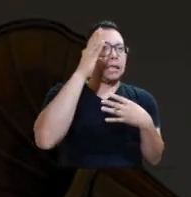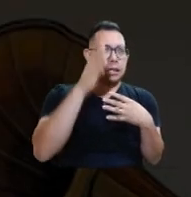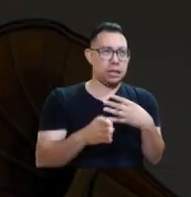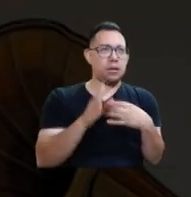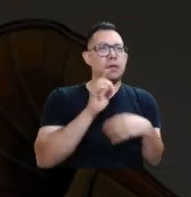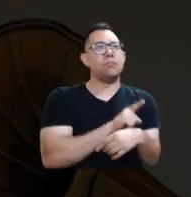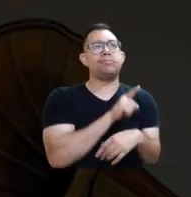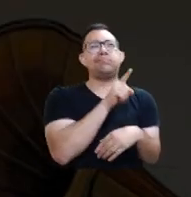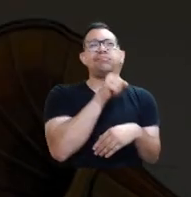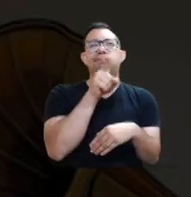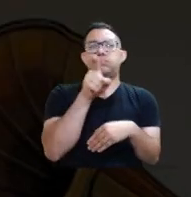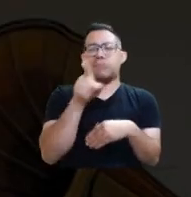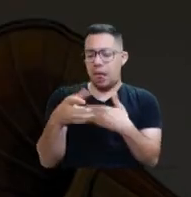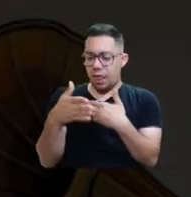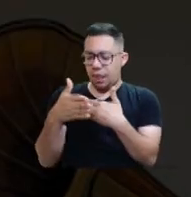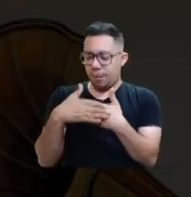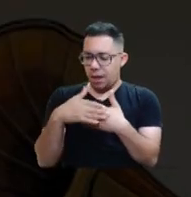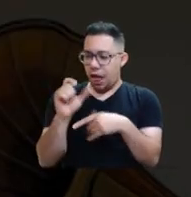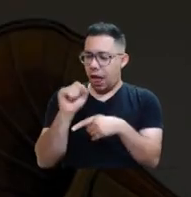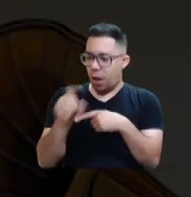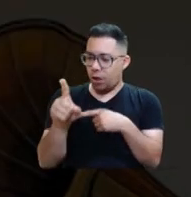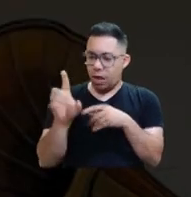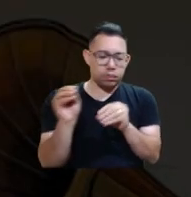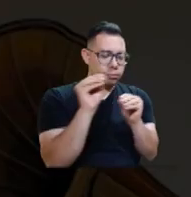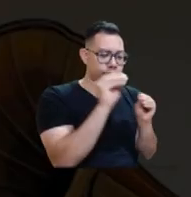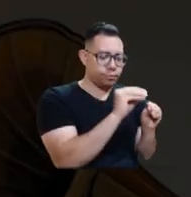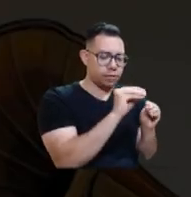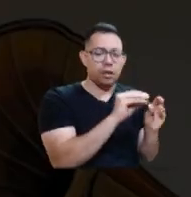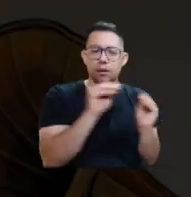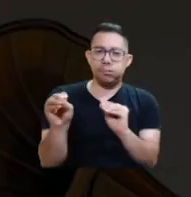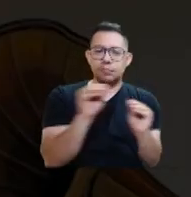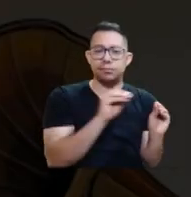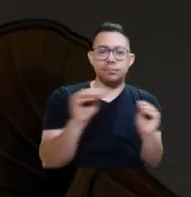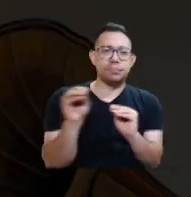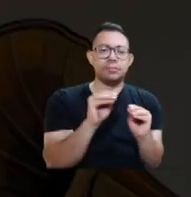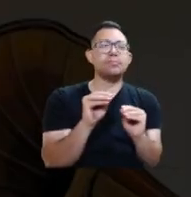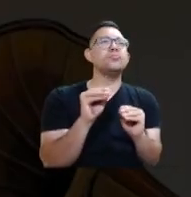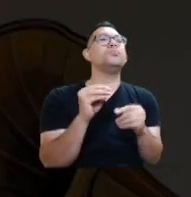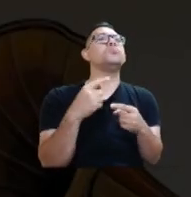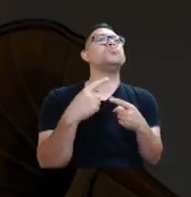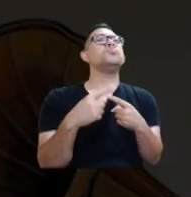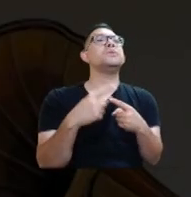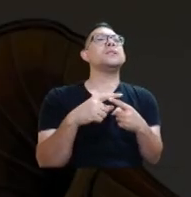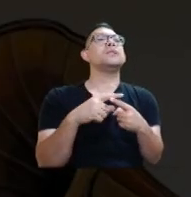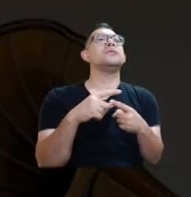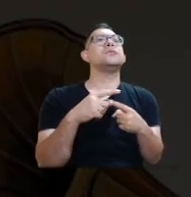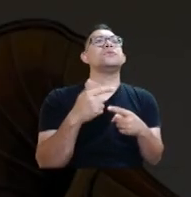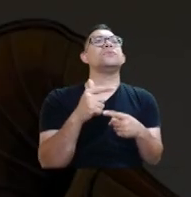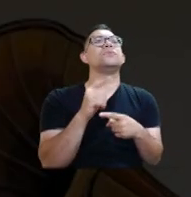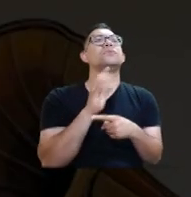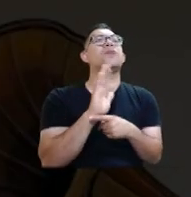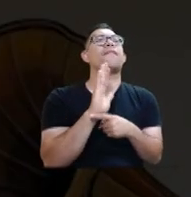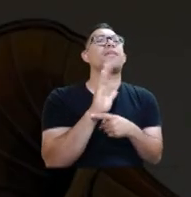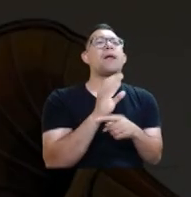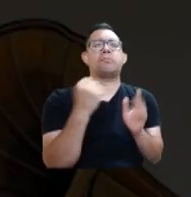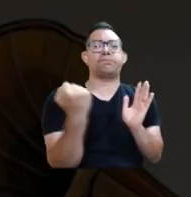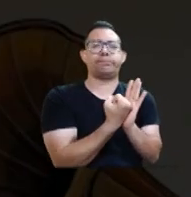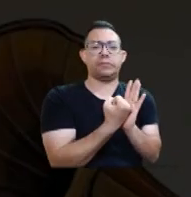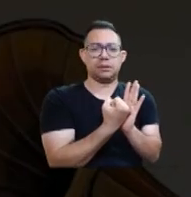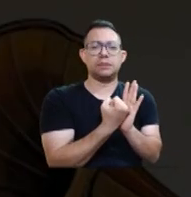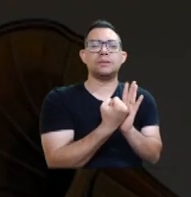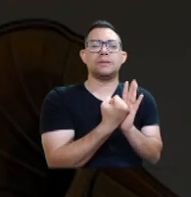ela, às quintas-feiras, ia lá em Ribeirão, devolvia os filmes e trazia outros. Porque não tinha filme selado, que a